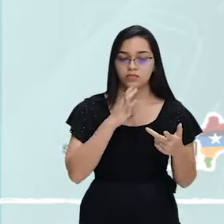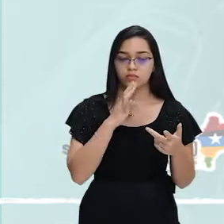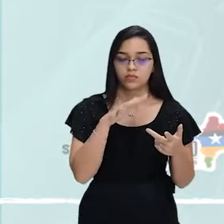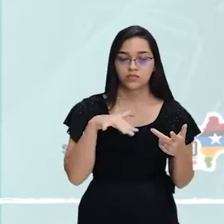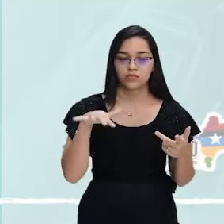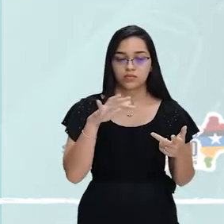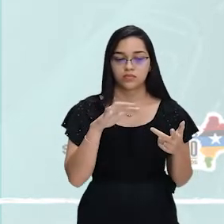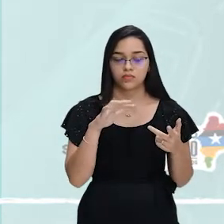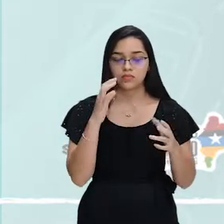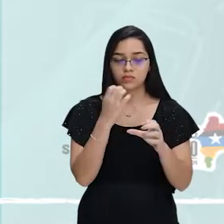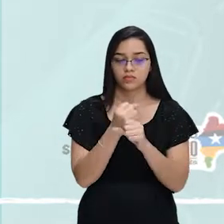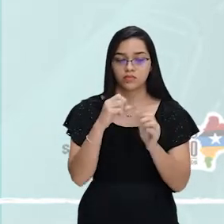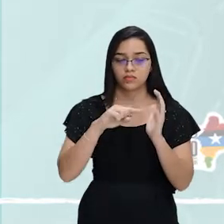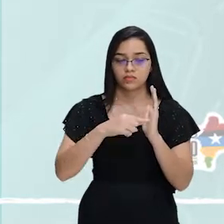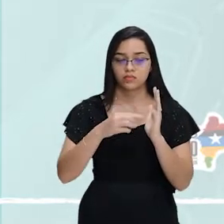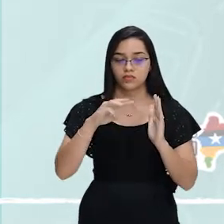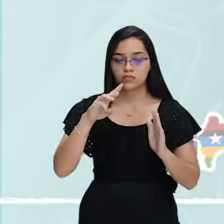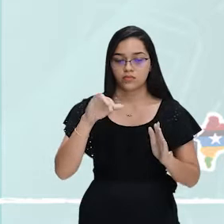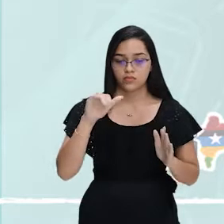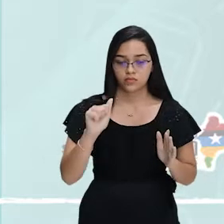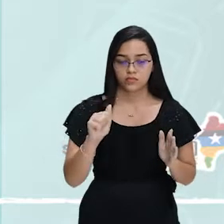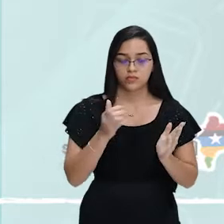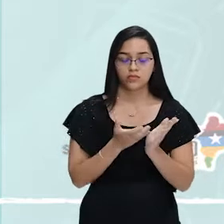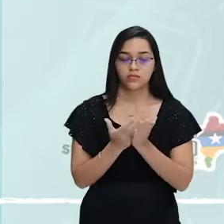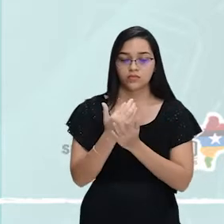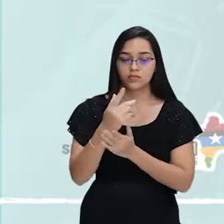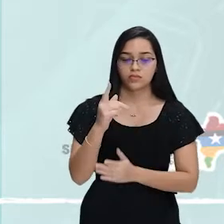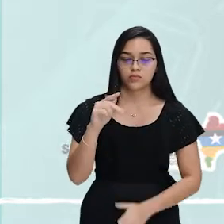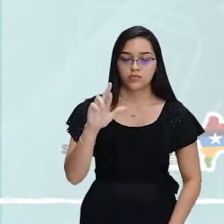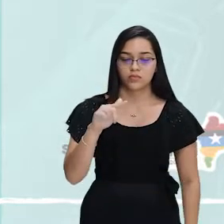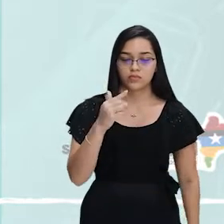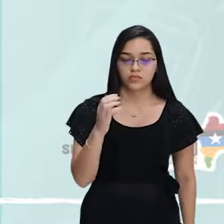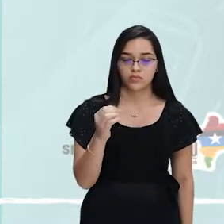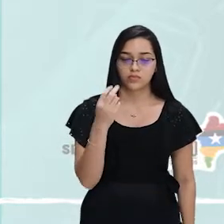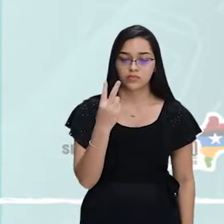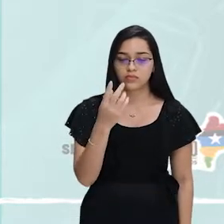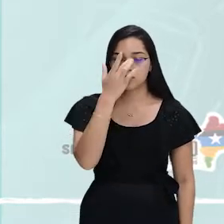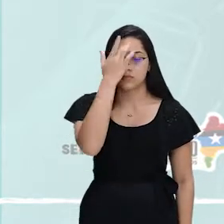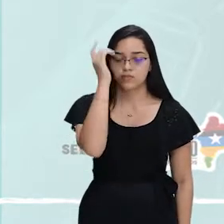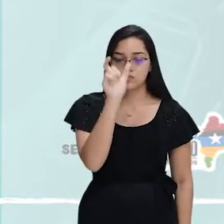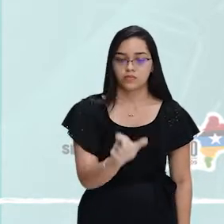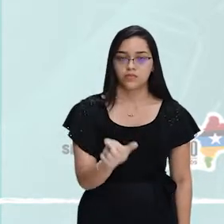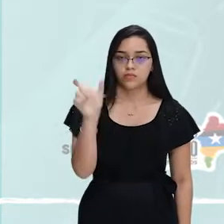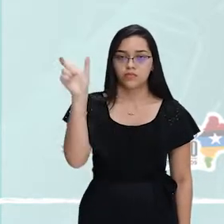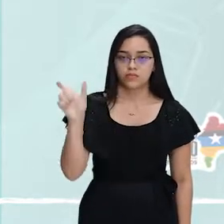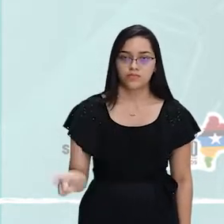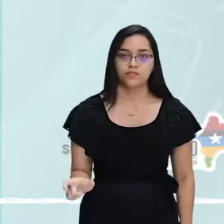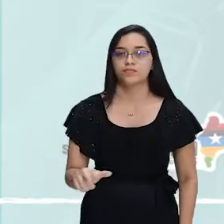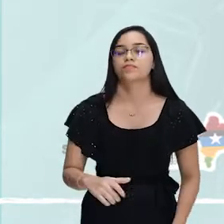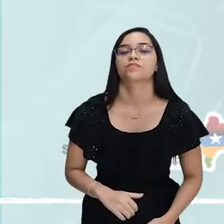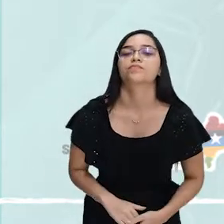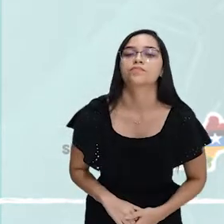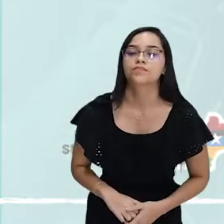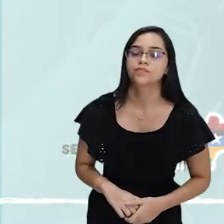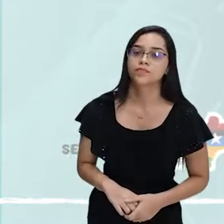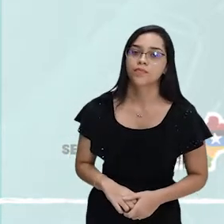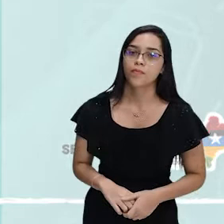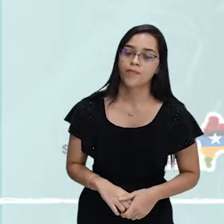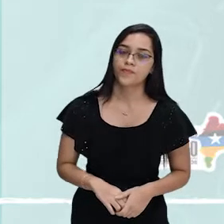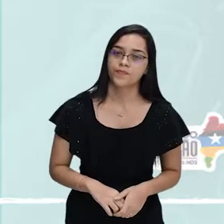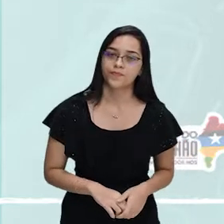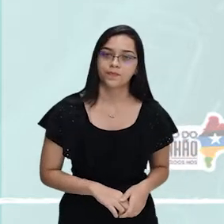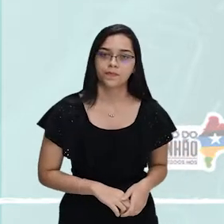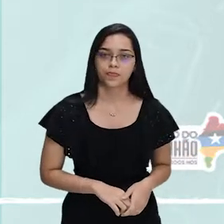são apresentados os pontos obtidos nas provas de matemática, português e conhecimentos gerais, A média,